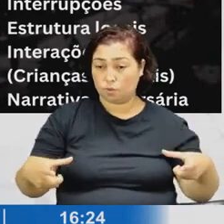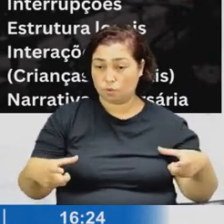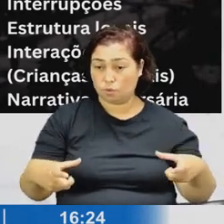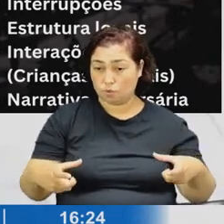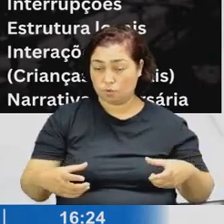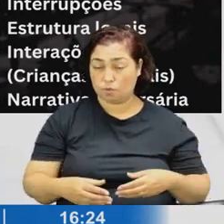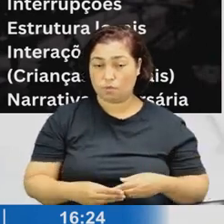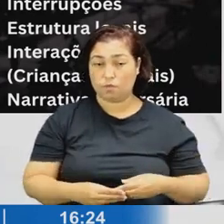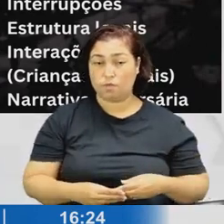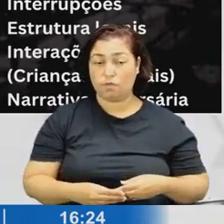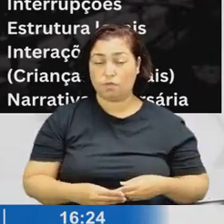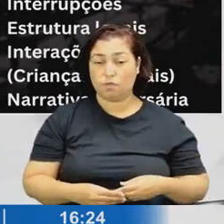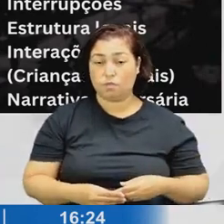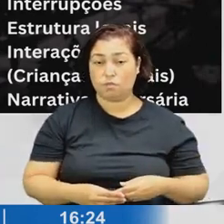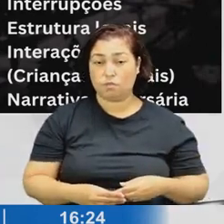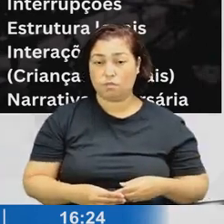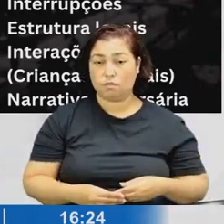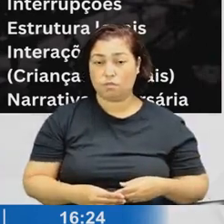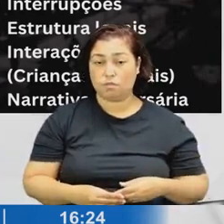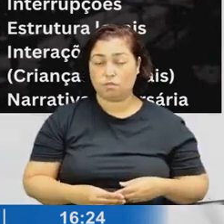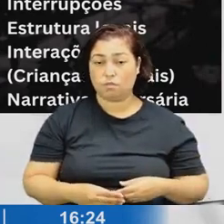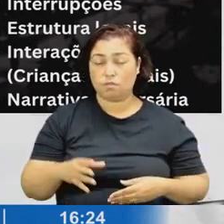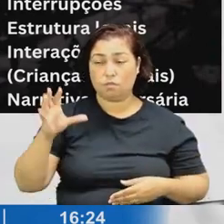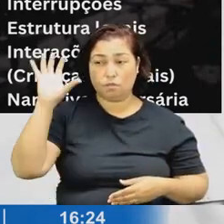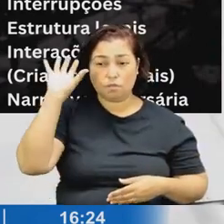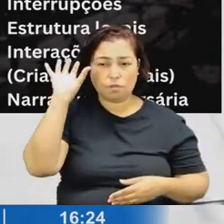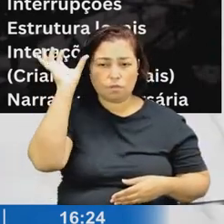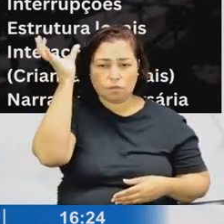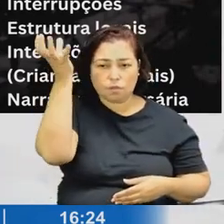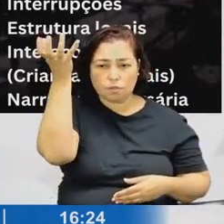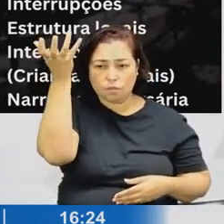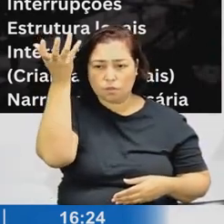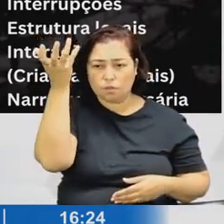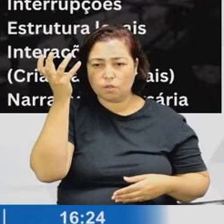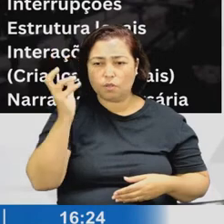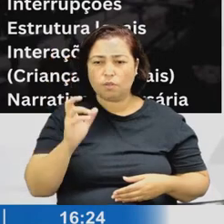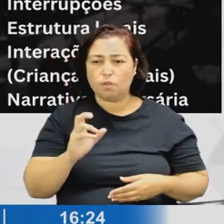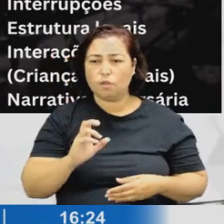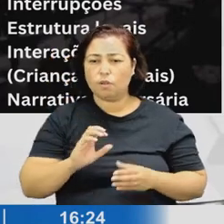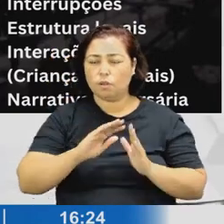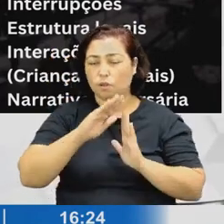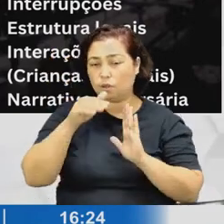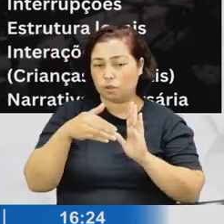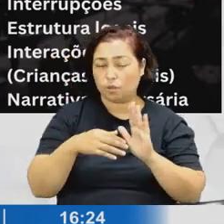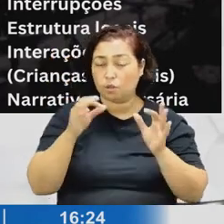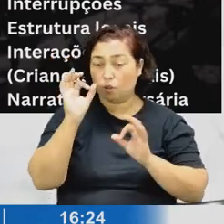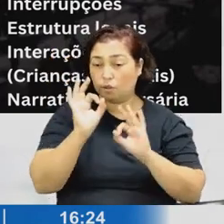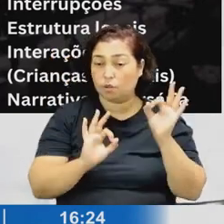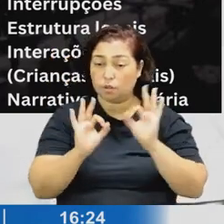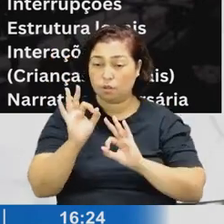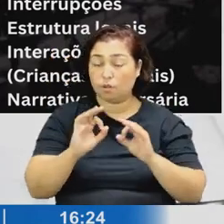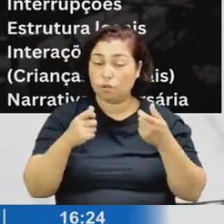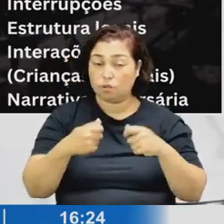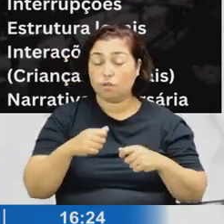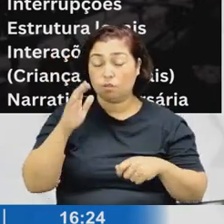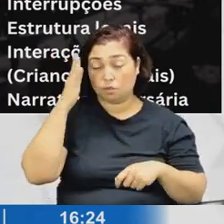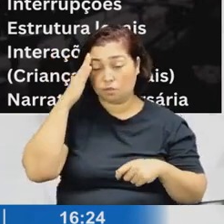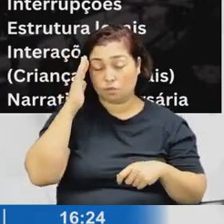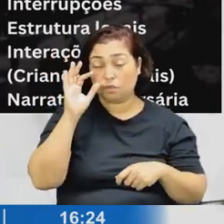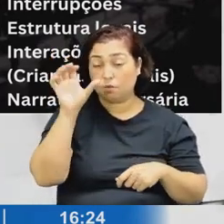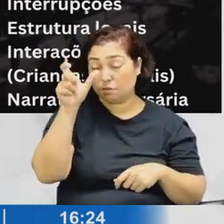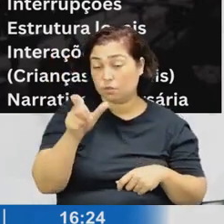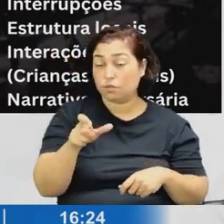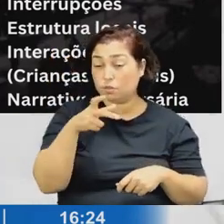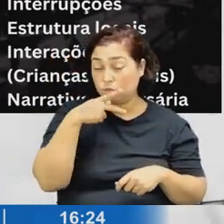com o clima entendeu tudo isso é planejamento e as narrativas adversárias é incontrolável tem que saber que que é o adversário tá falando de você